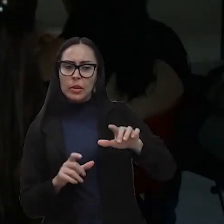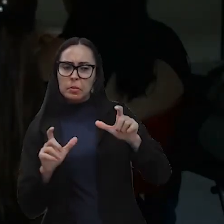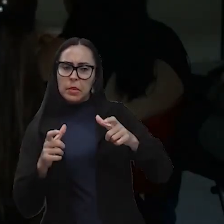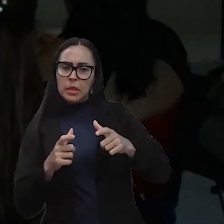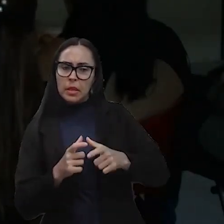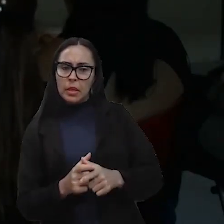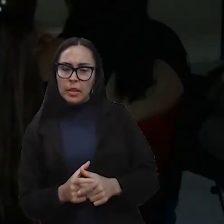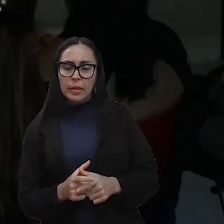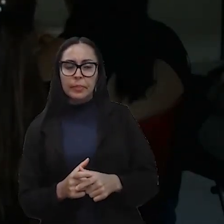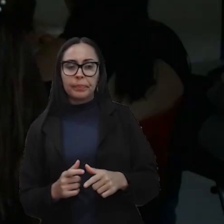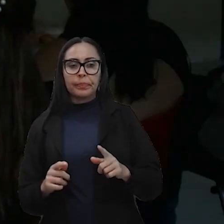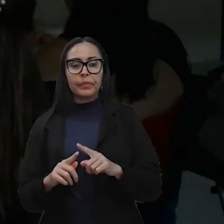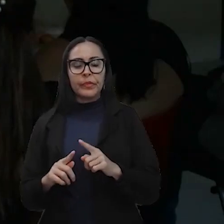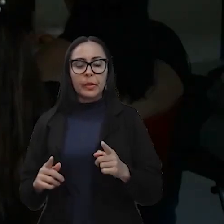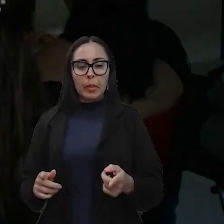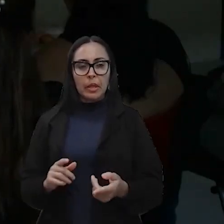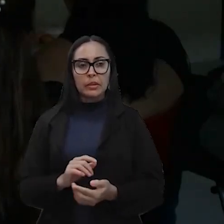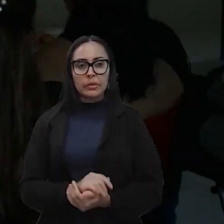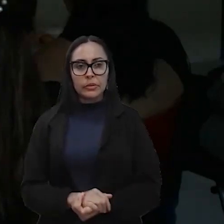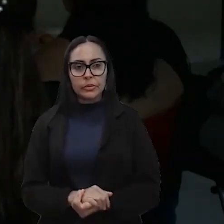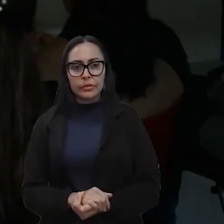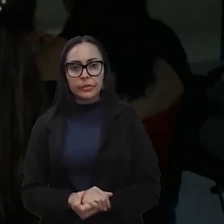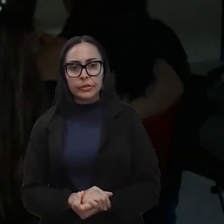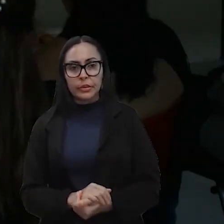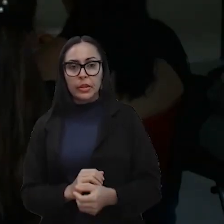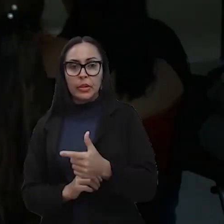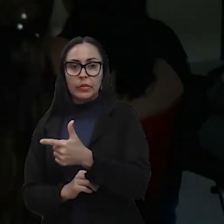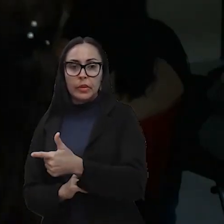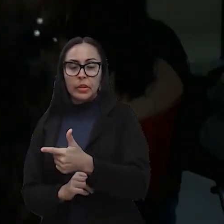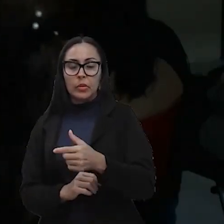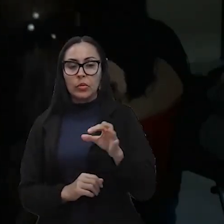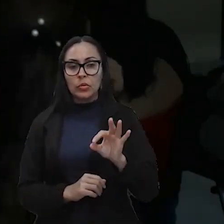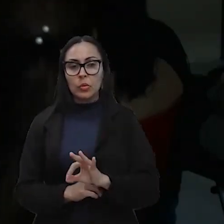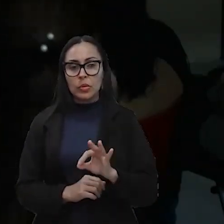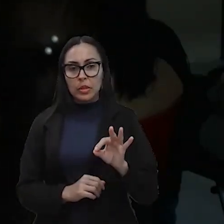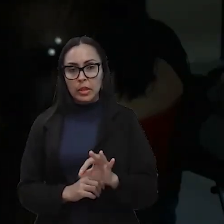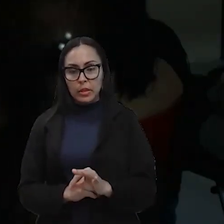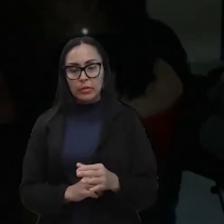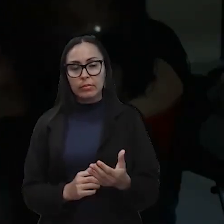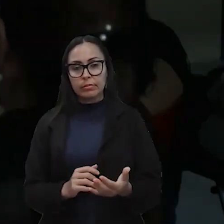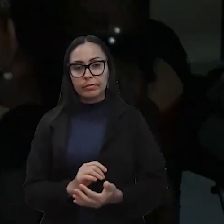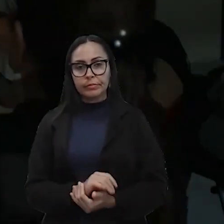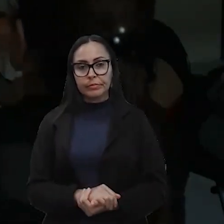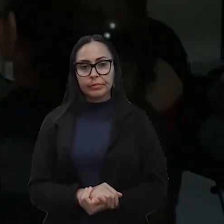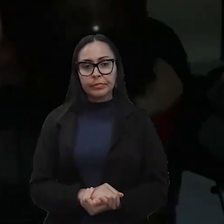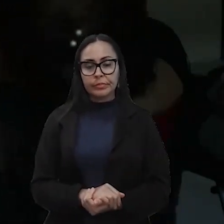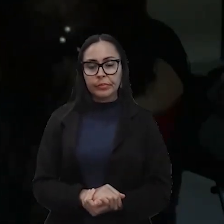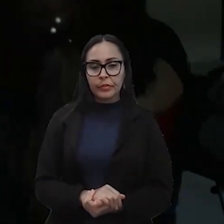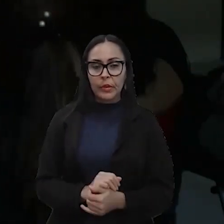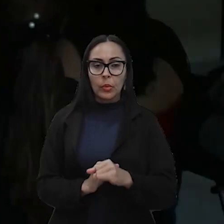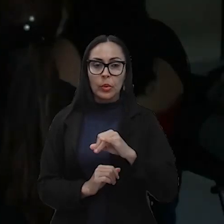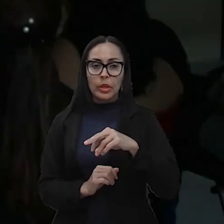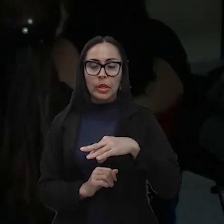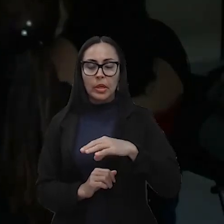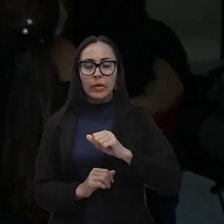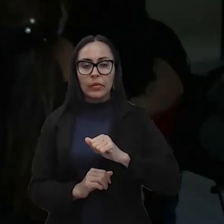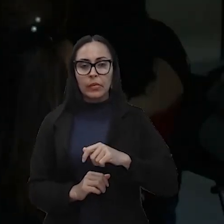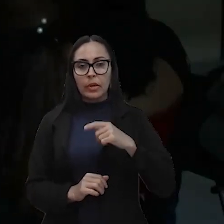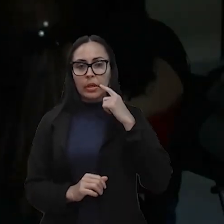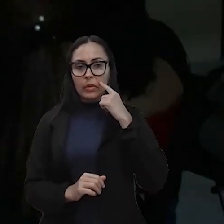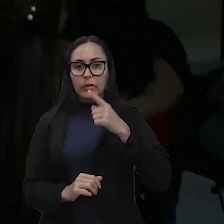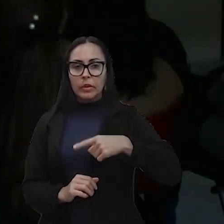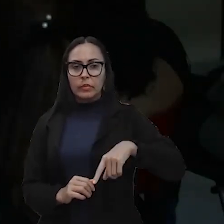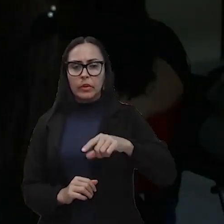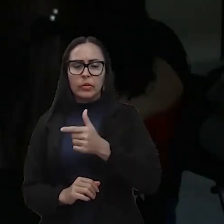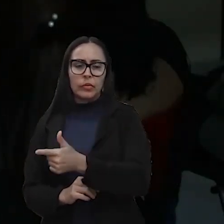incidência que é pequena, de 22%, que eles alegam que é pequeno, o que o INCA diz? Se você estiver dentro desses 22%, para